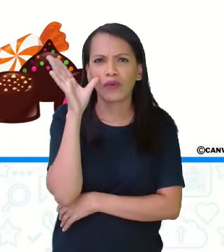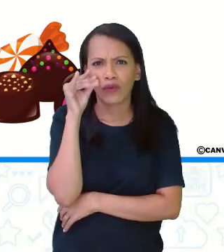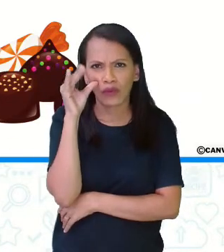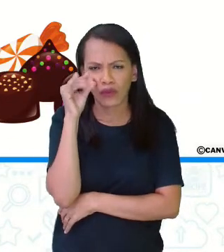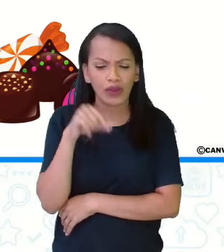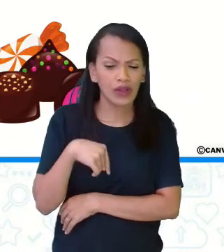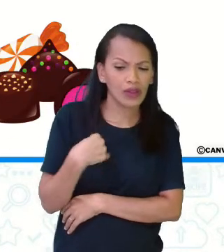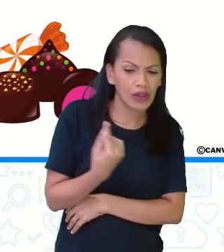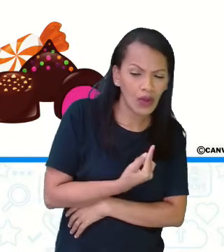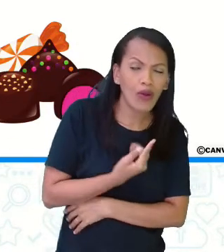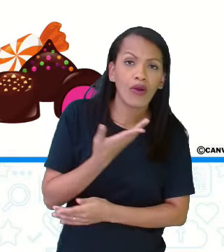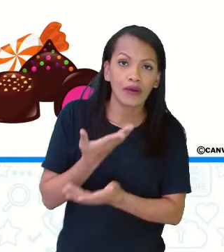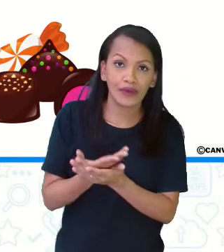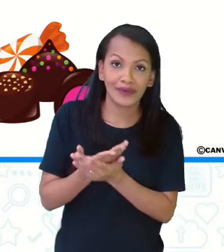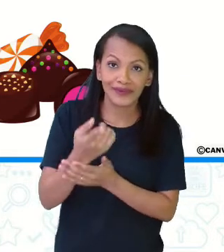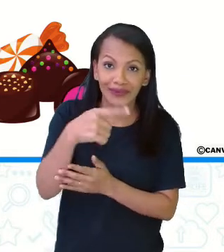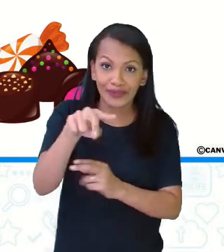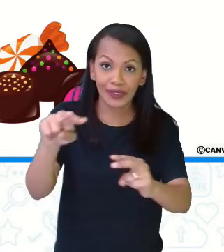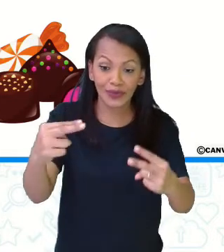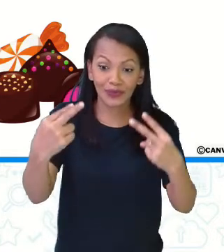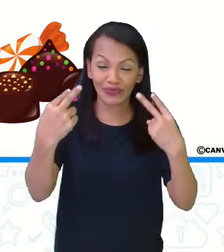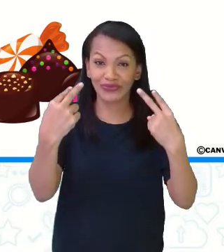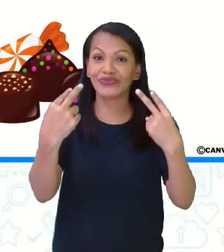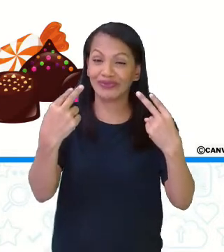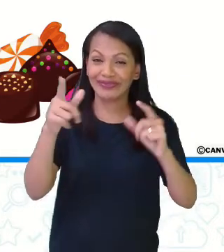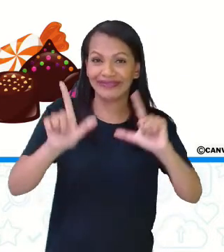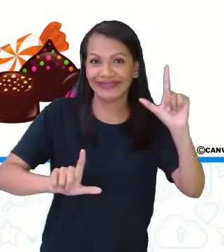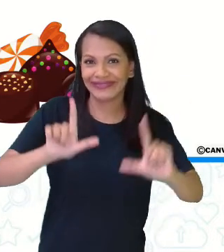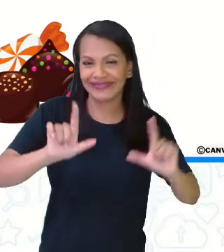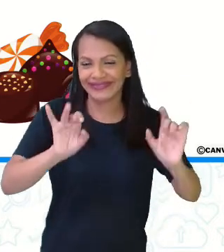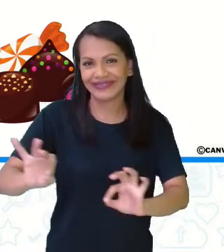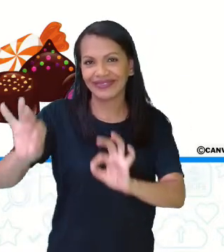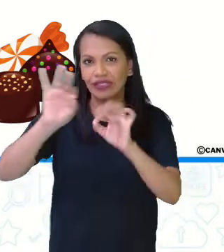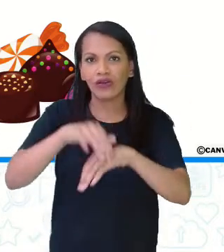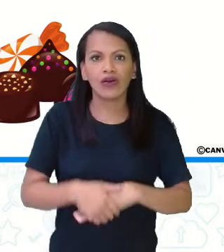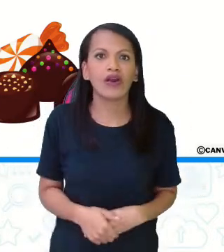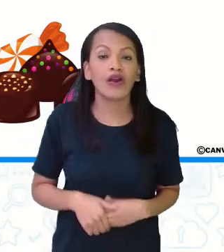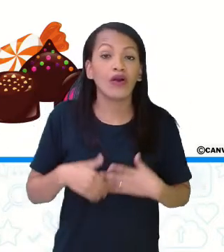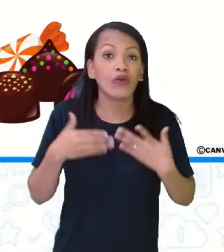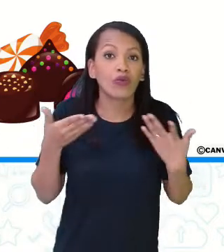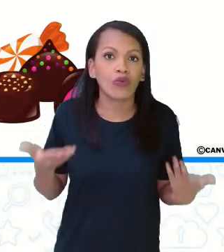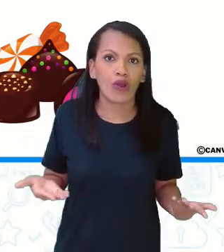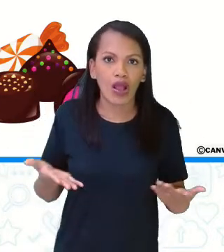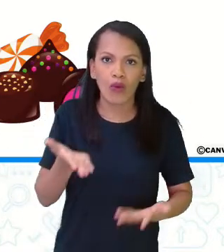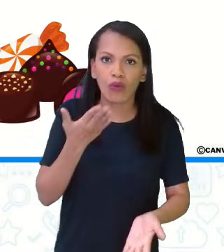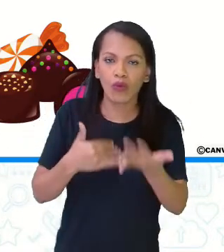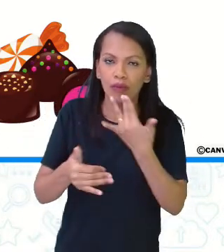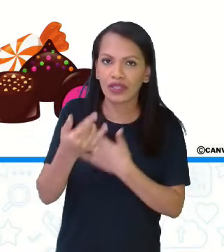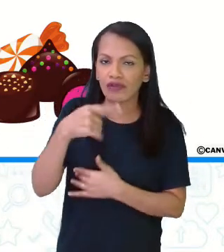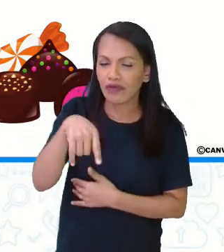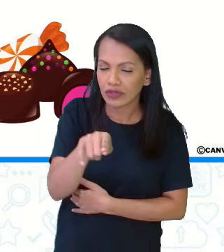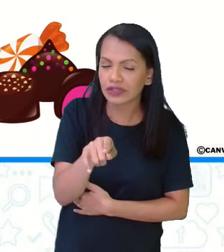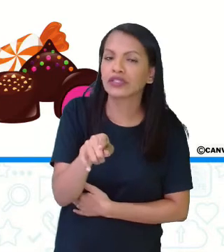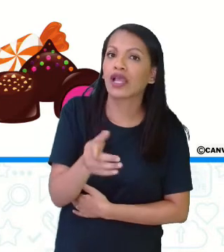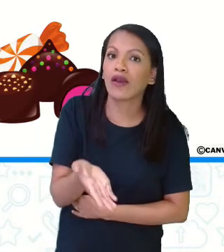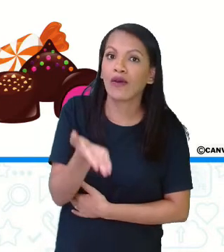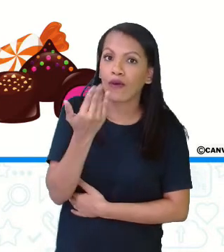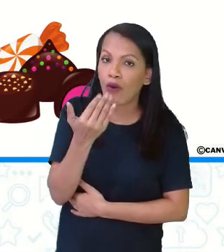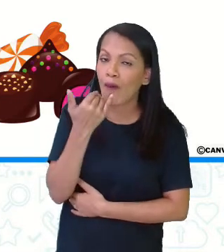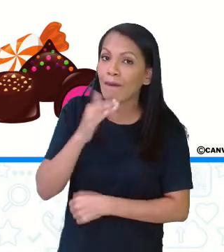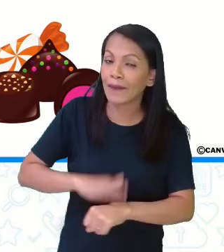que estamos nessa aula e vocês que estão acompanhando, quais alimentos você consome com mais frequência?